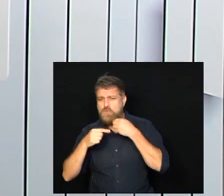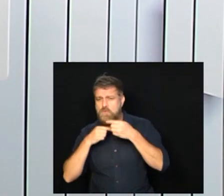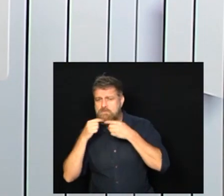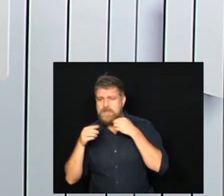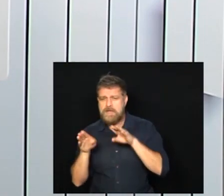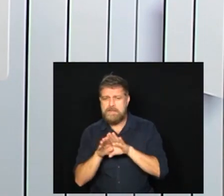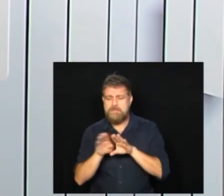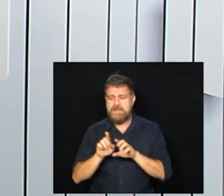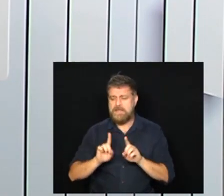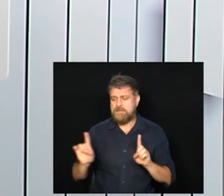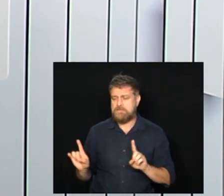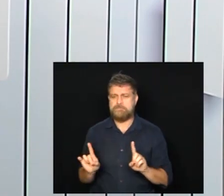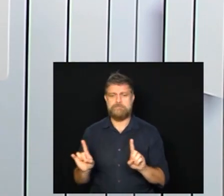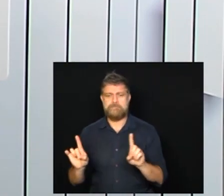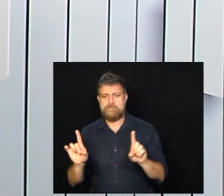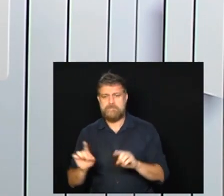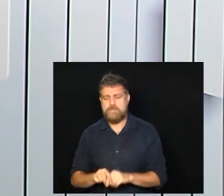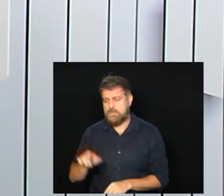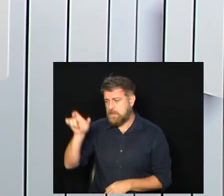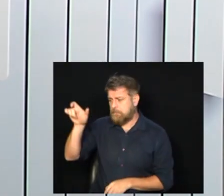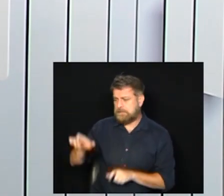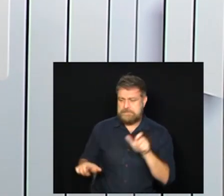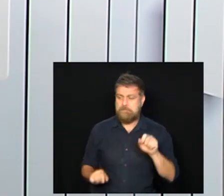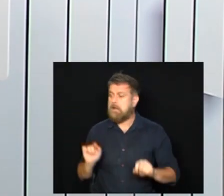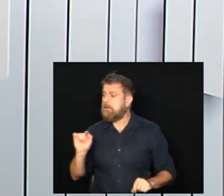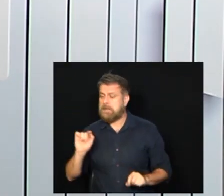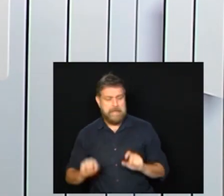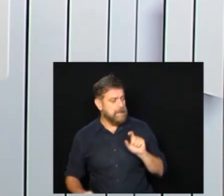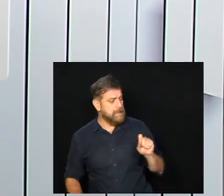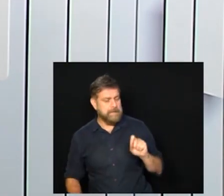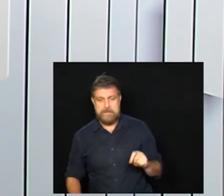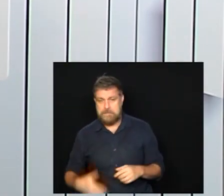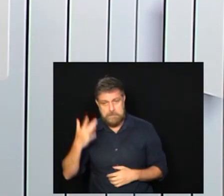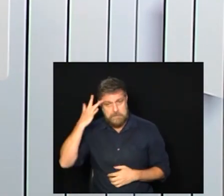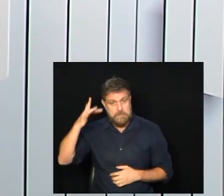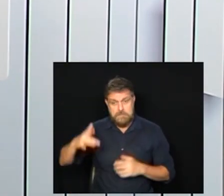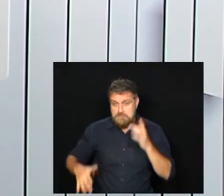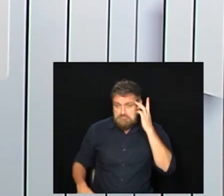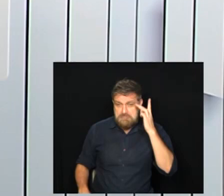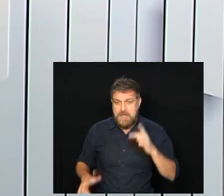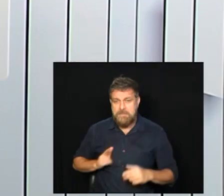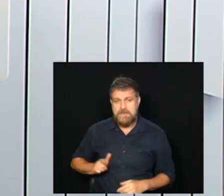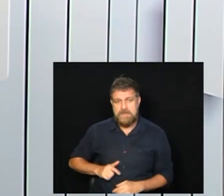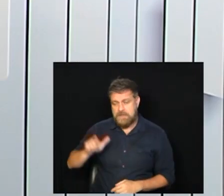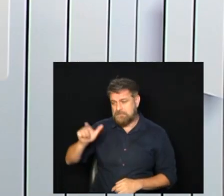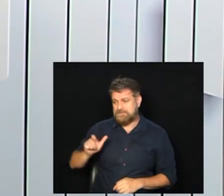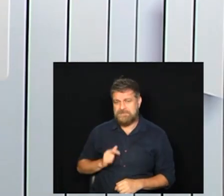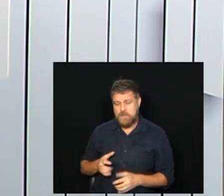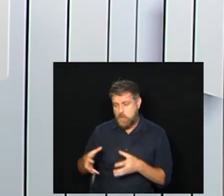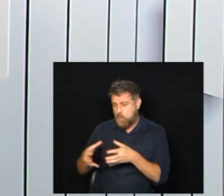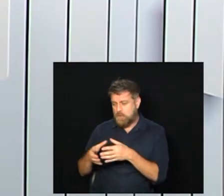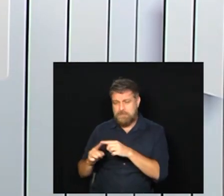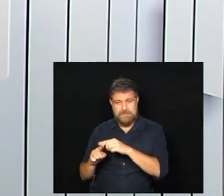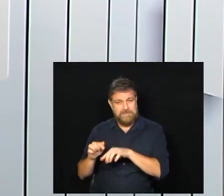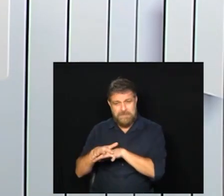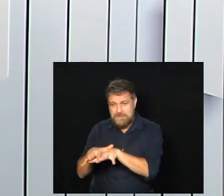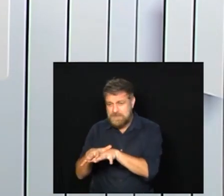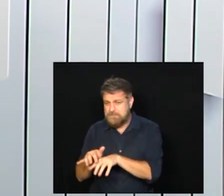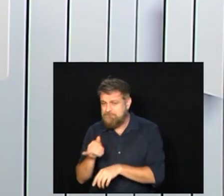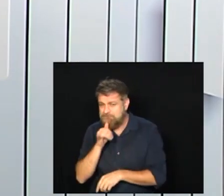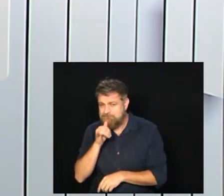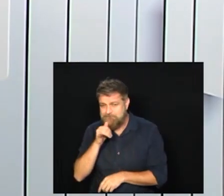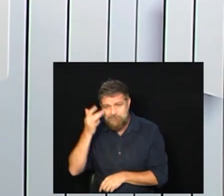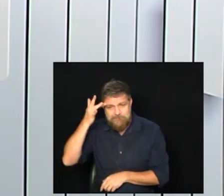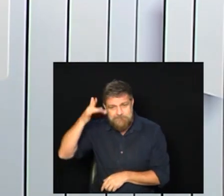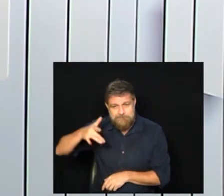nas laterais, se começa o Felipe Albuquerque, se começa o Kevin, se na lateral esquerda o Marcelo Hermes vai fazer a estreia com a Macaca.